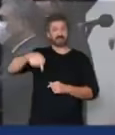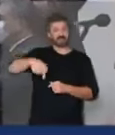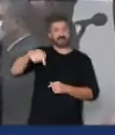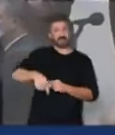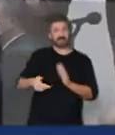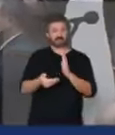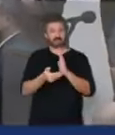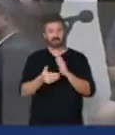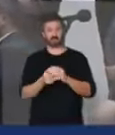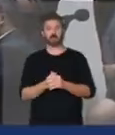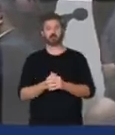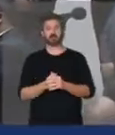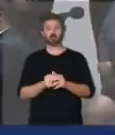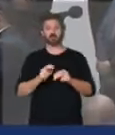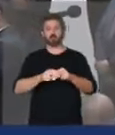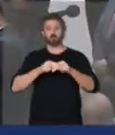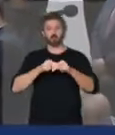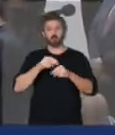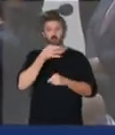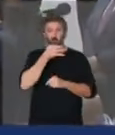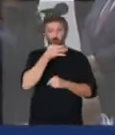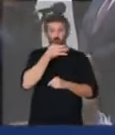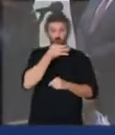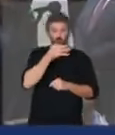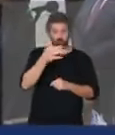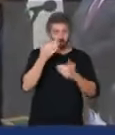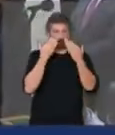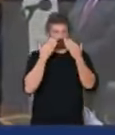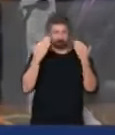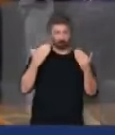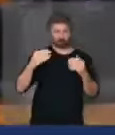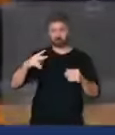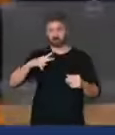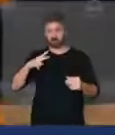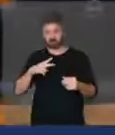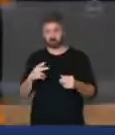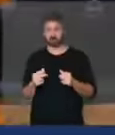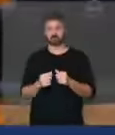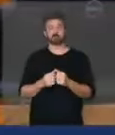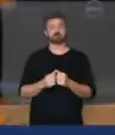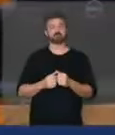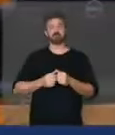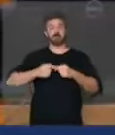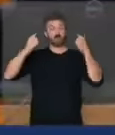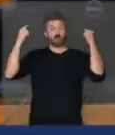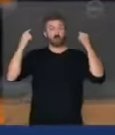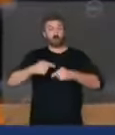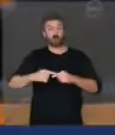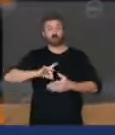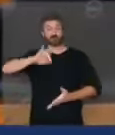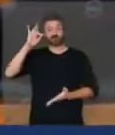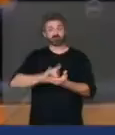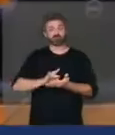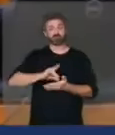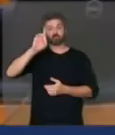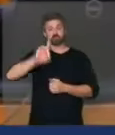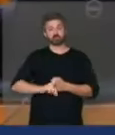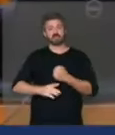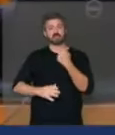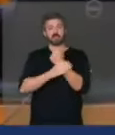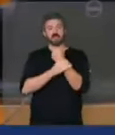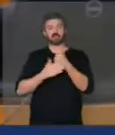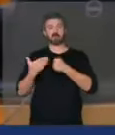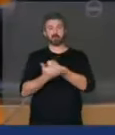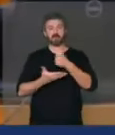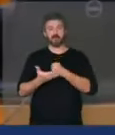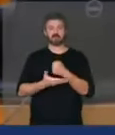casa por suas manifestações públicas ou privadas fere de morte direitos e garantias